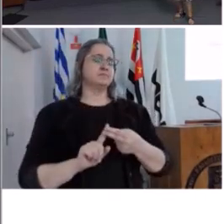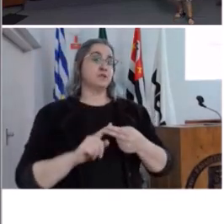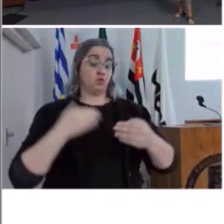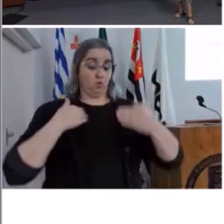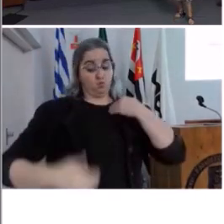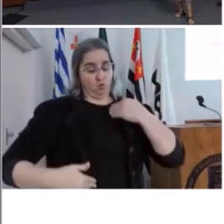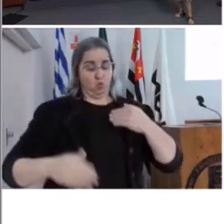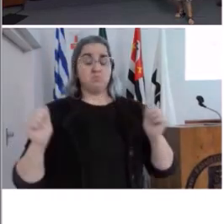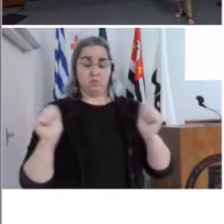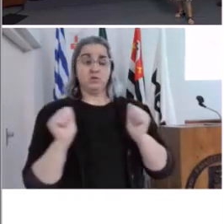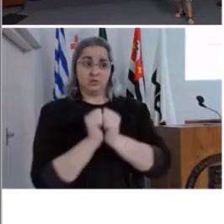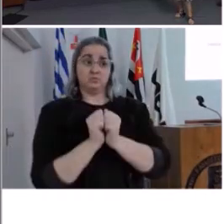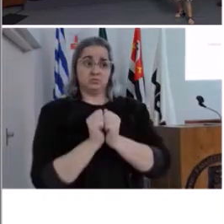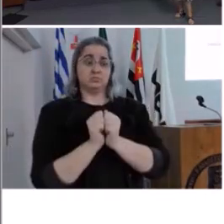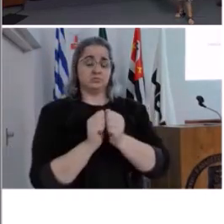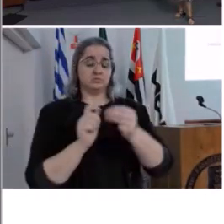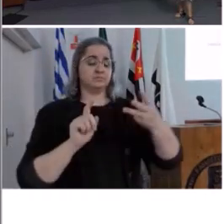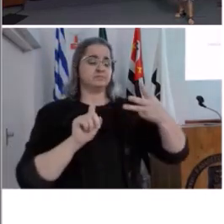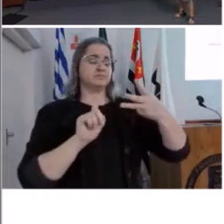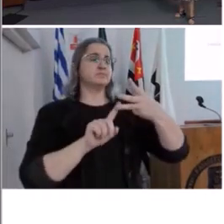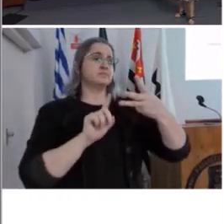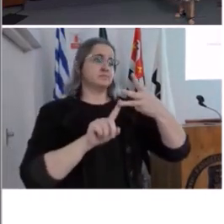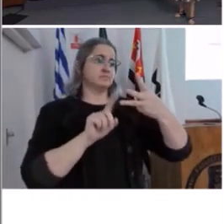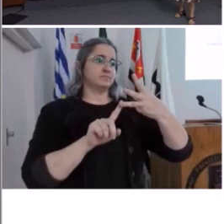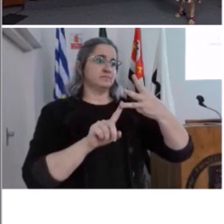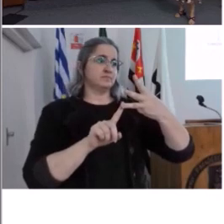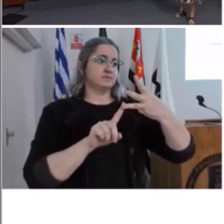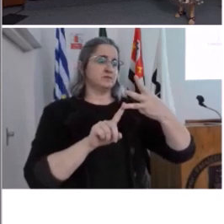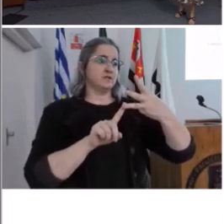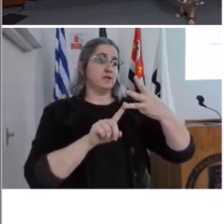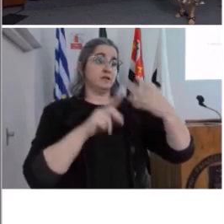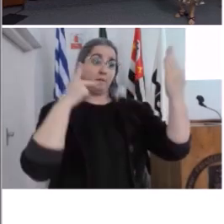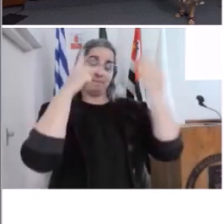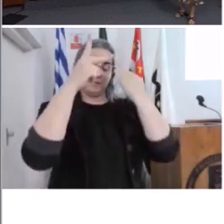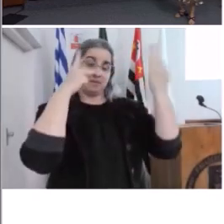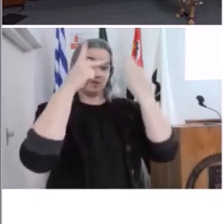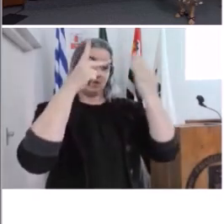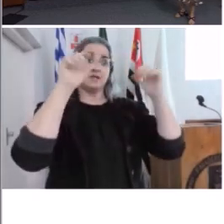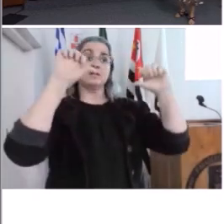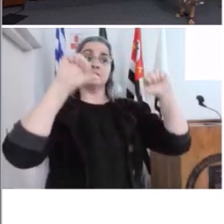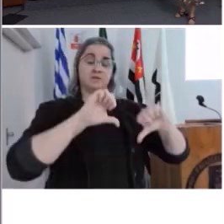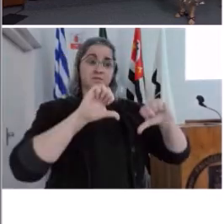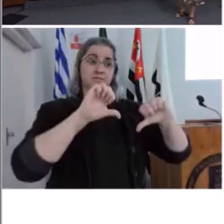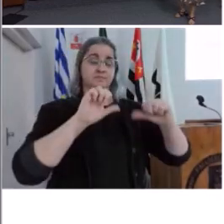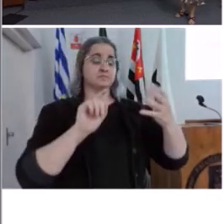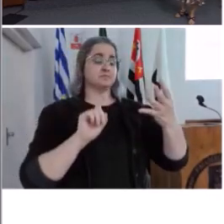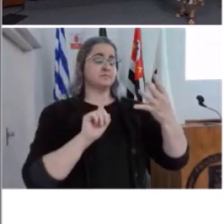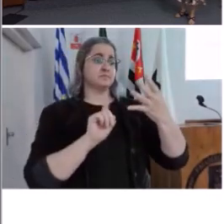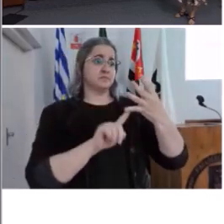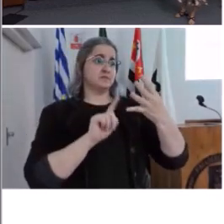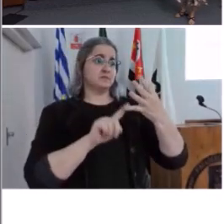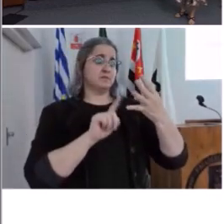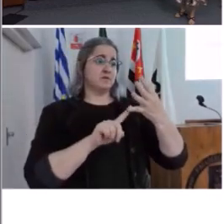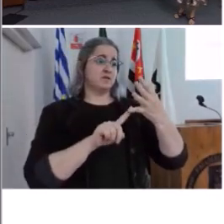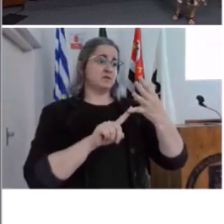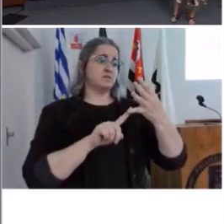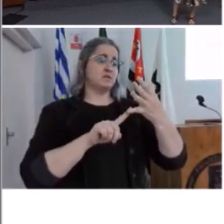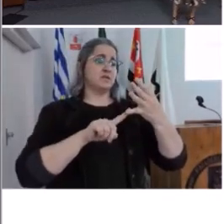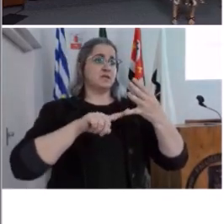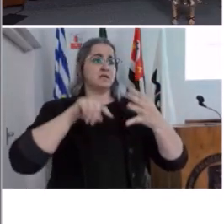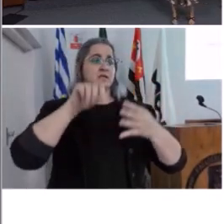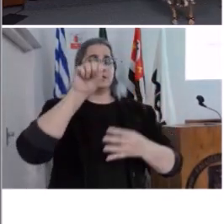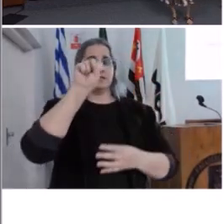motor, e também a parte do psique do indivíduo. Nós temos a deficiência sensorial, né,